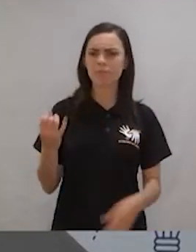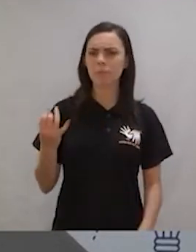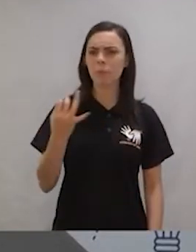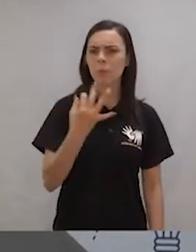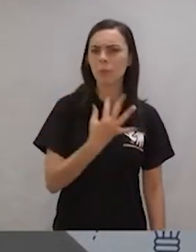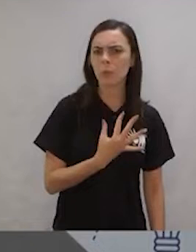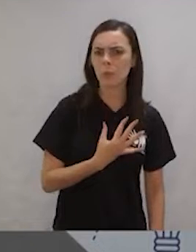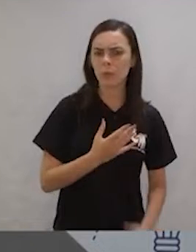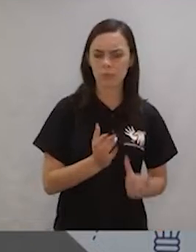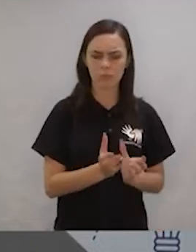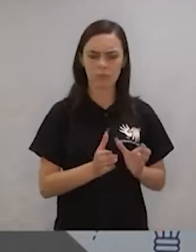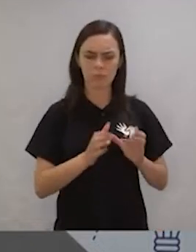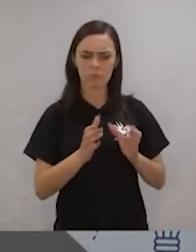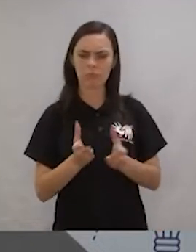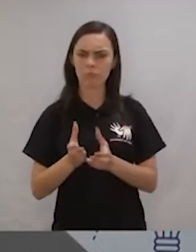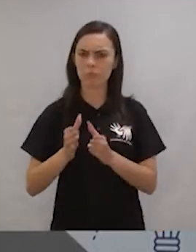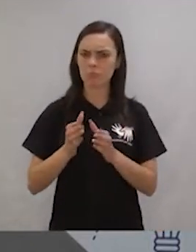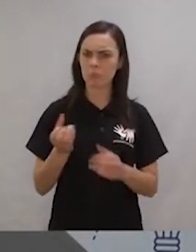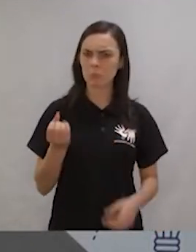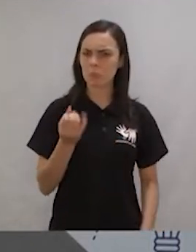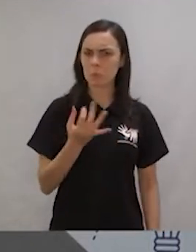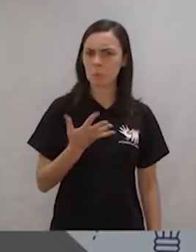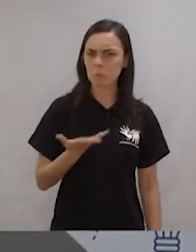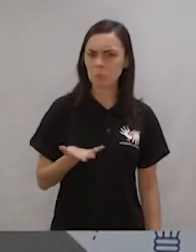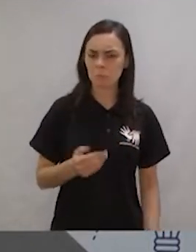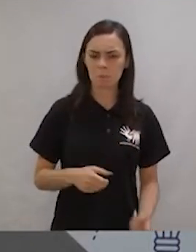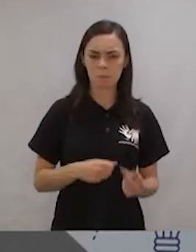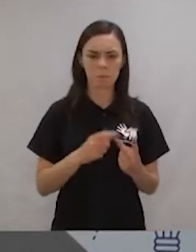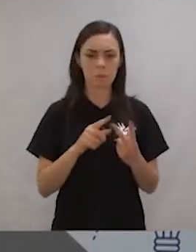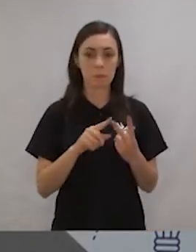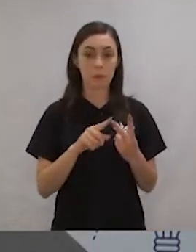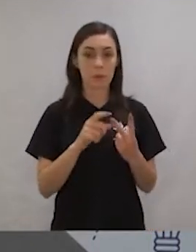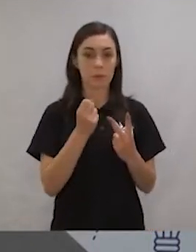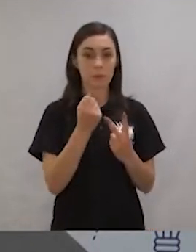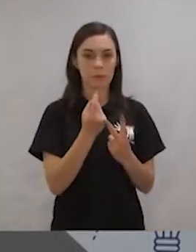ficou em cada potinho?